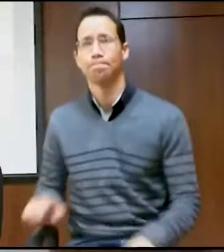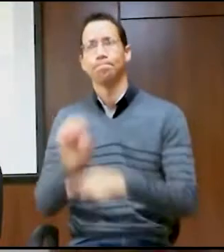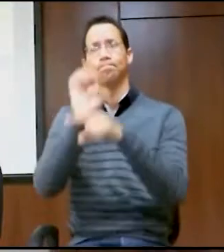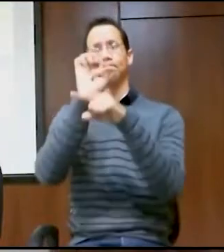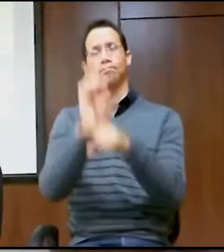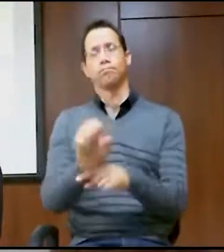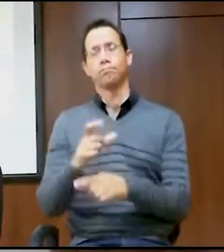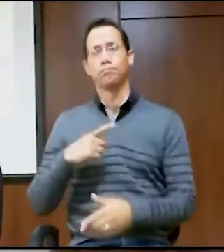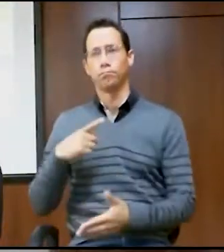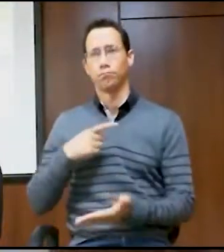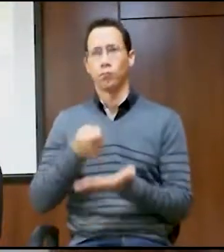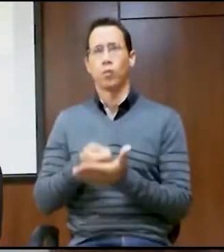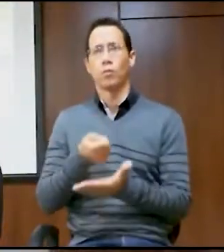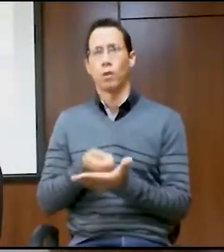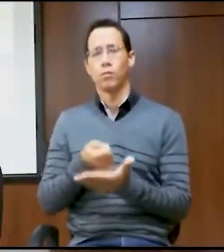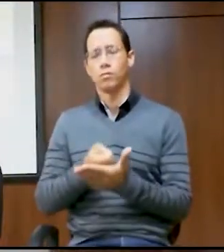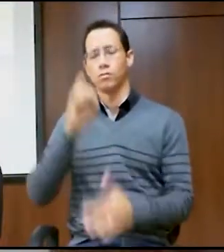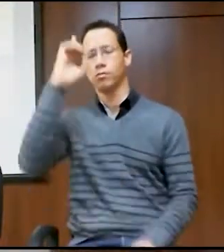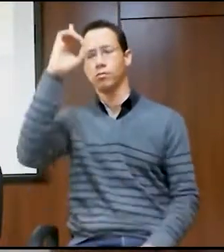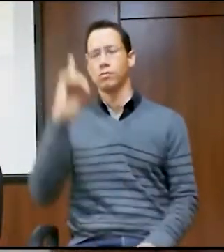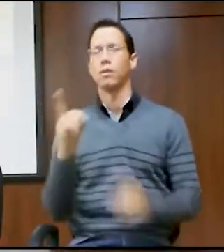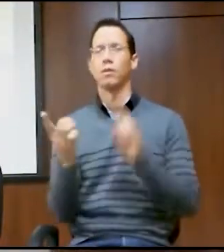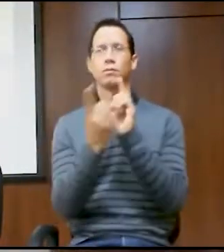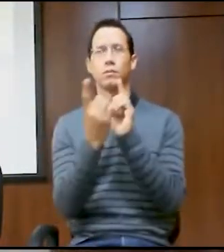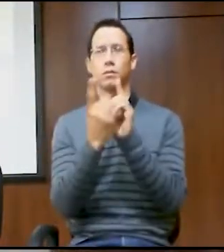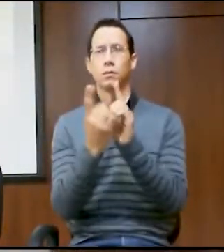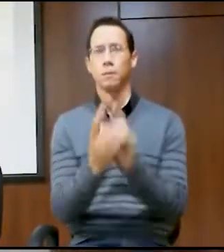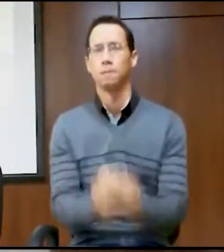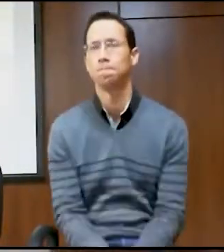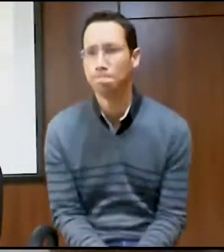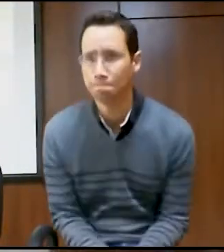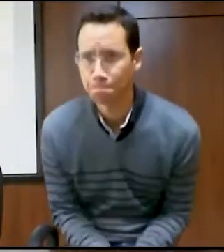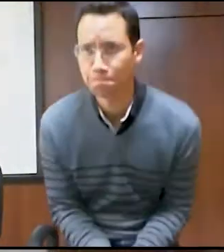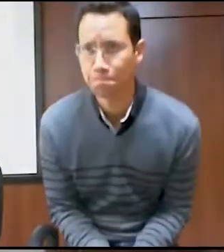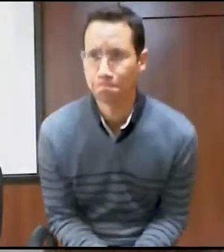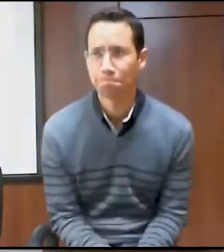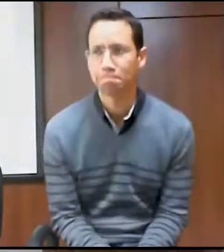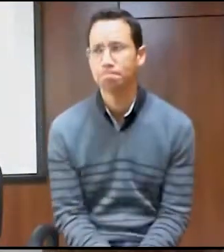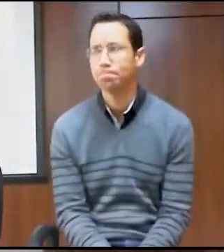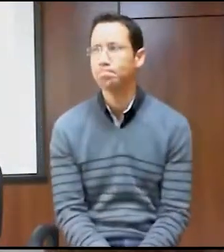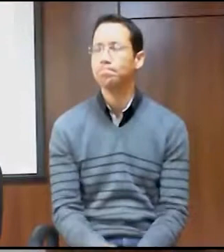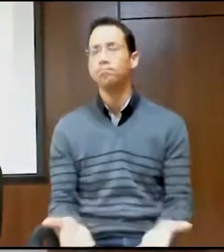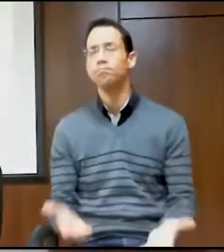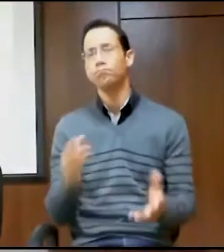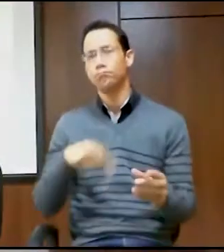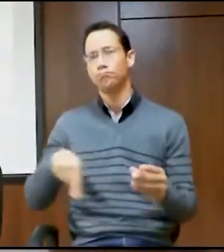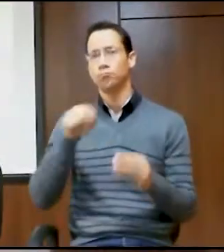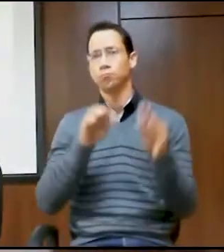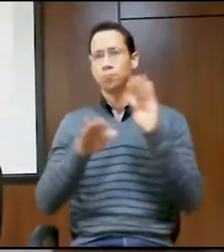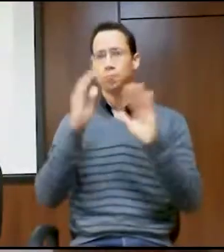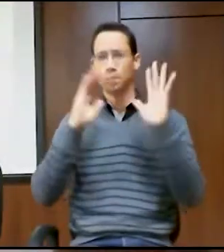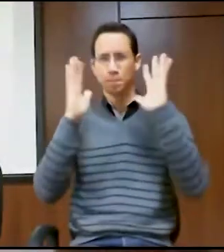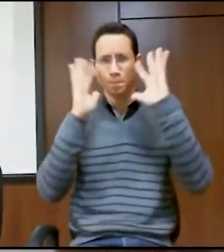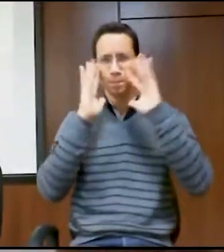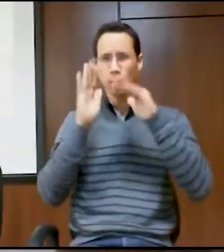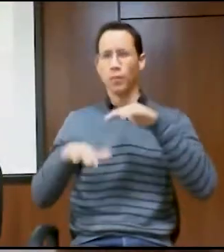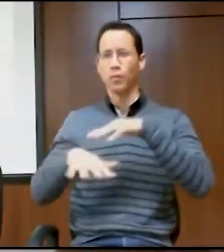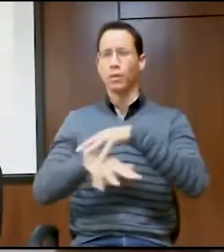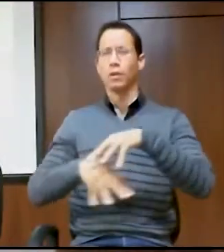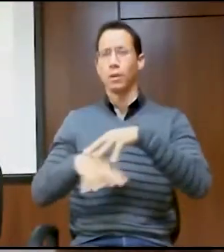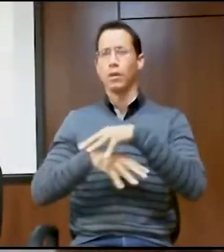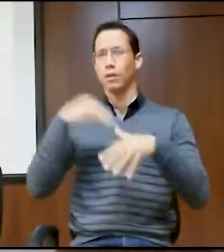direito de atender, né? Então, eu acho que é um pouco esse cuidado da gente pensar a questão da vulnerabilidade, sem perder de